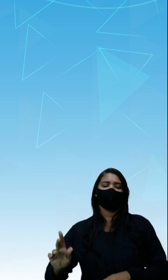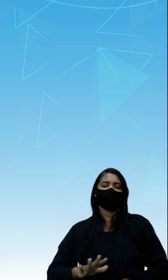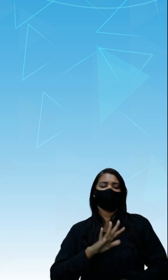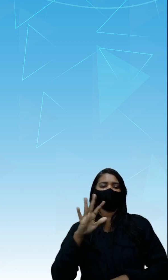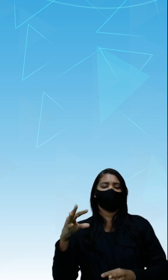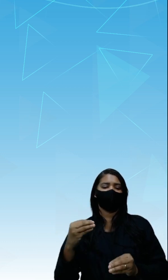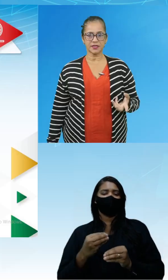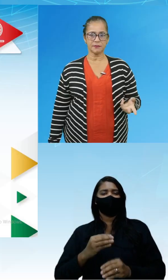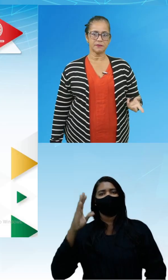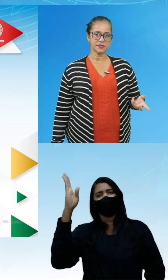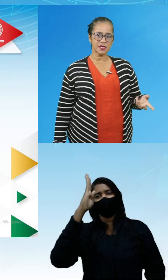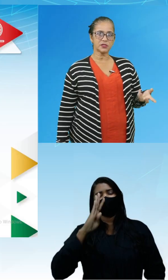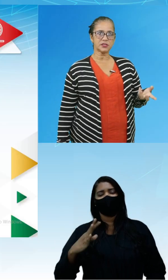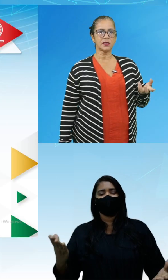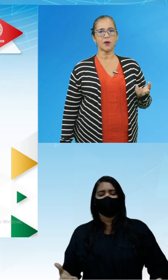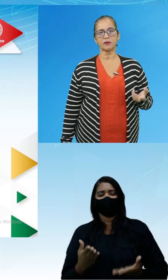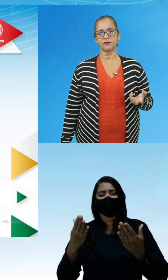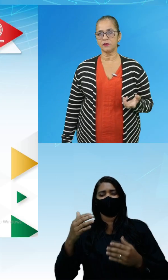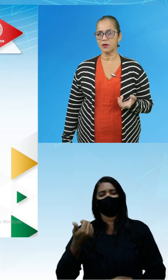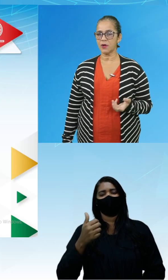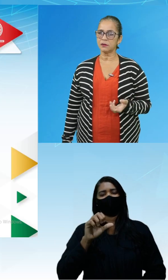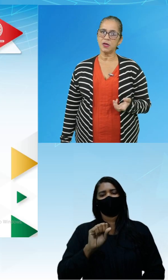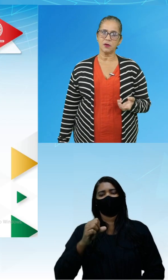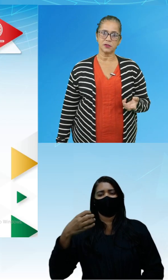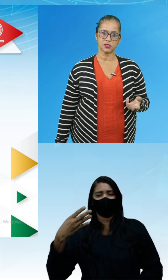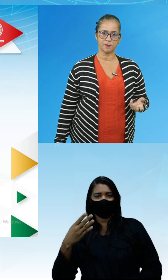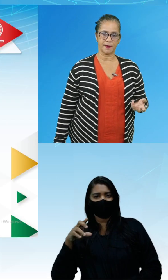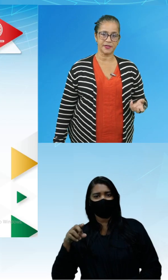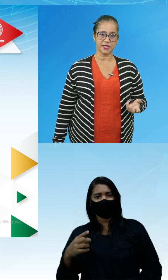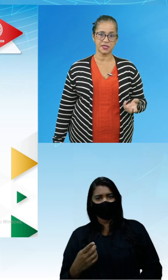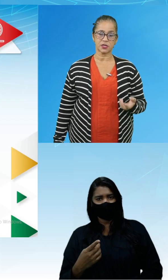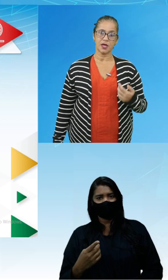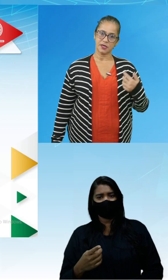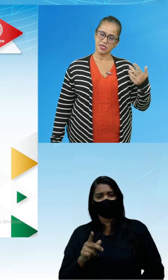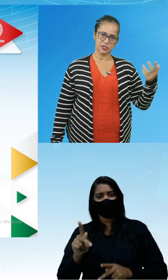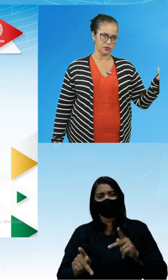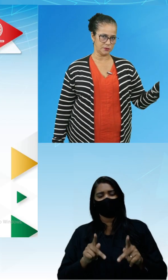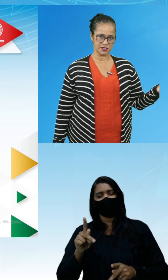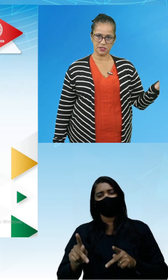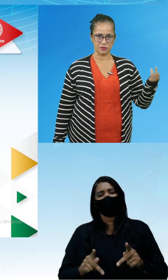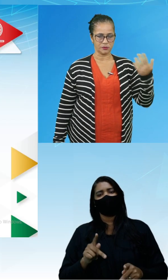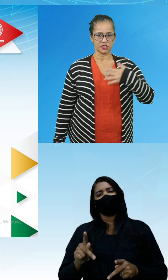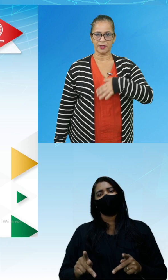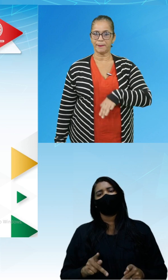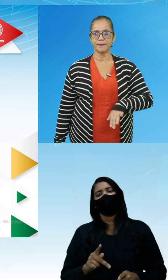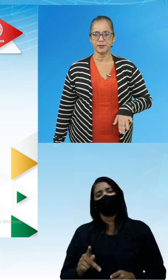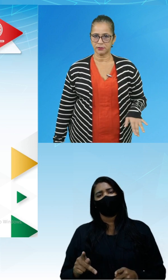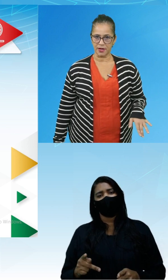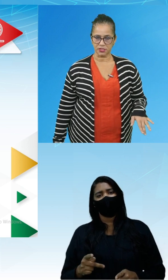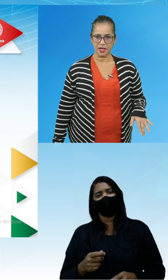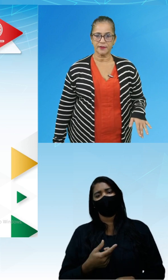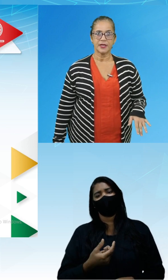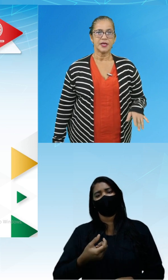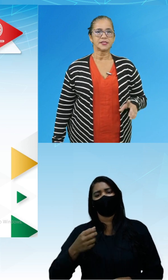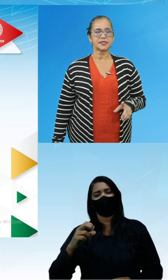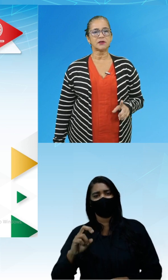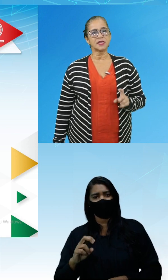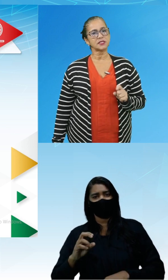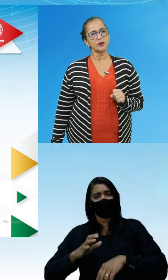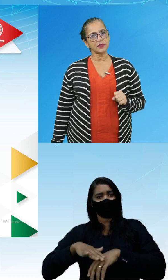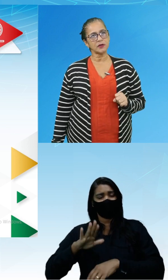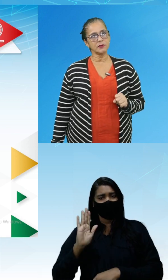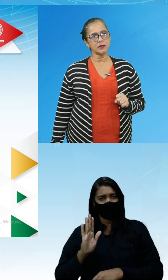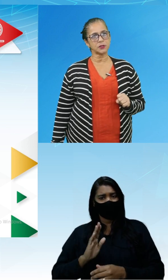brasileira está estimada em 184,4 milhões de habitantes, isso em 2005, hoje está bem muito mais, tá? Sendo que